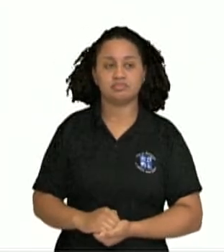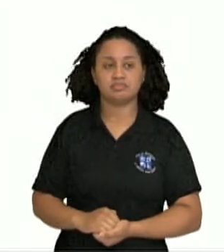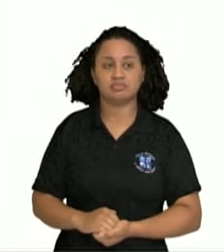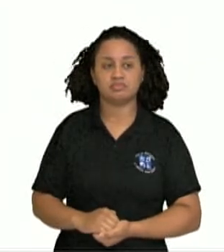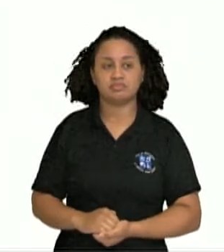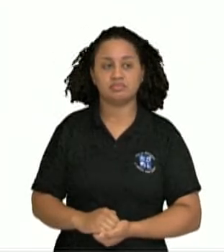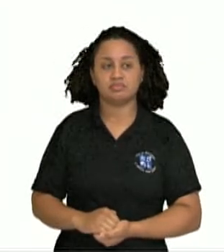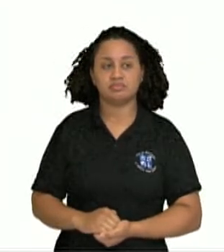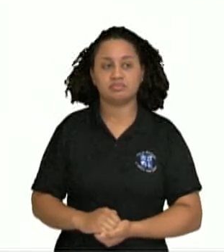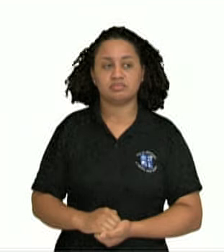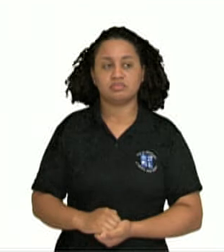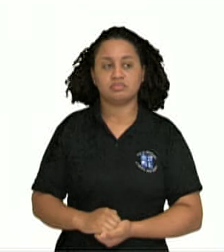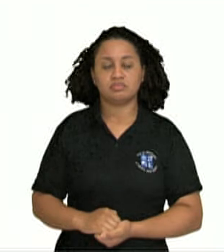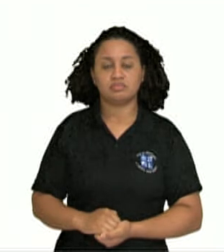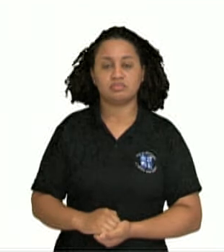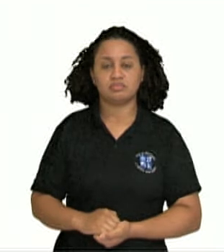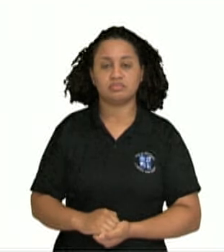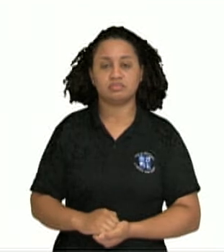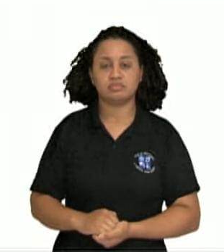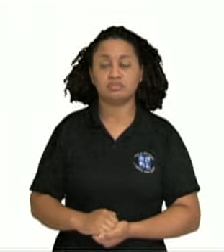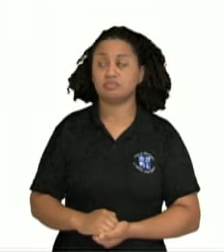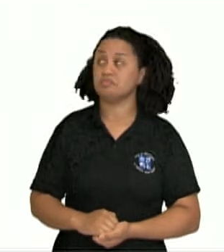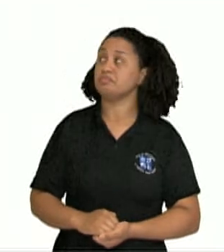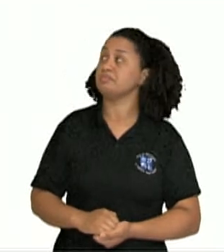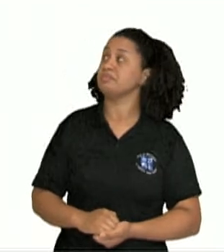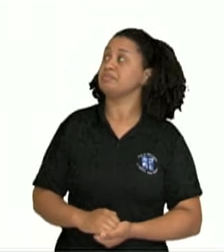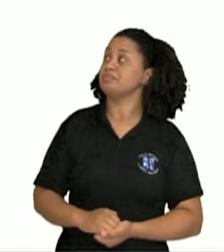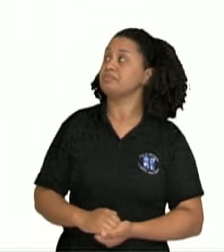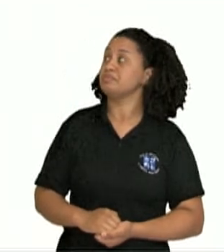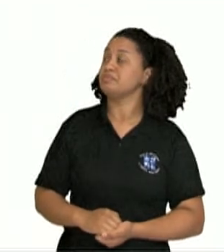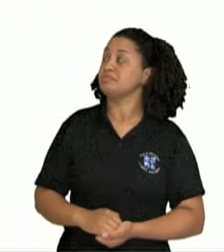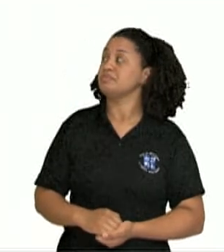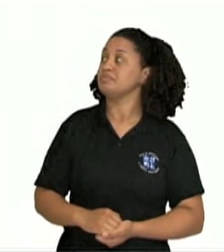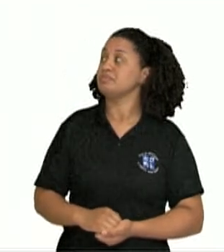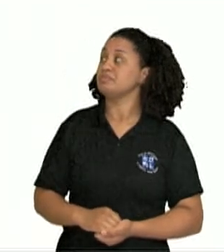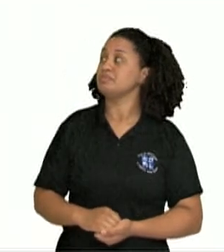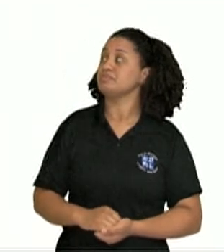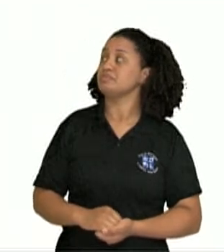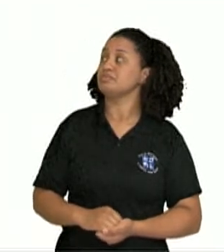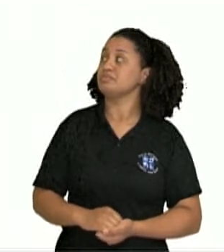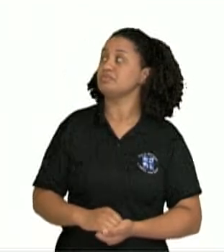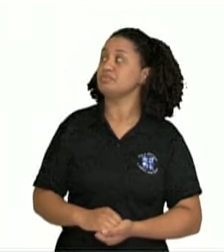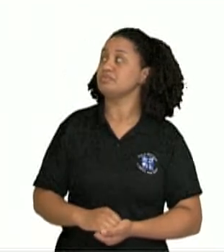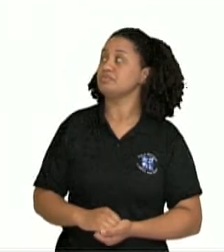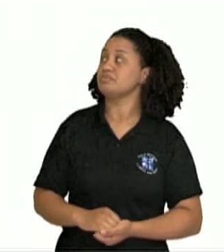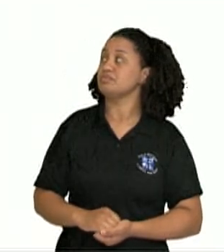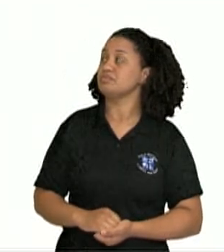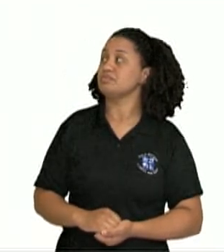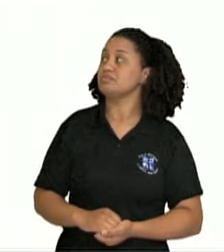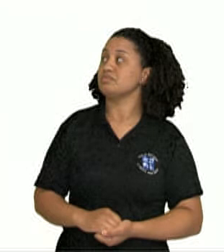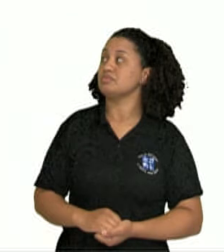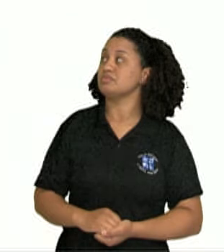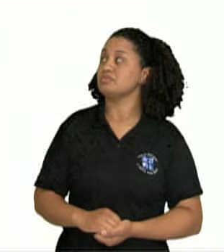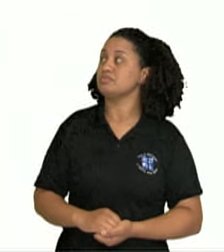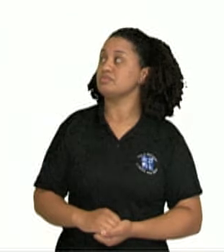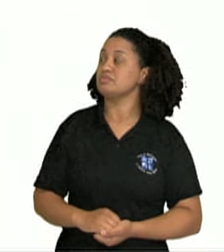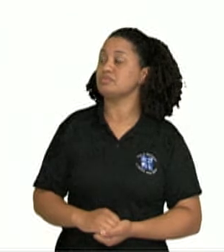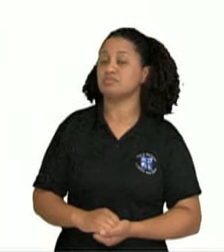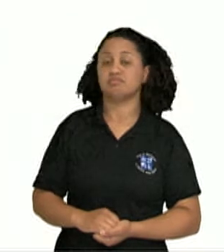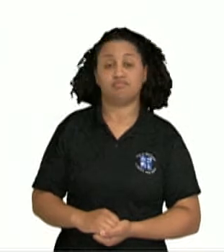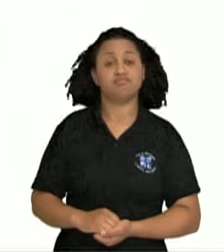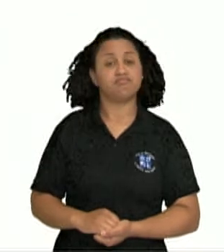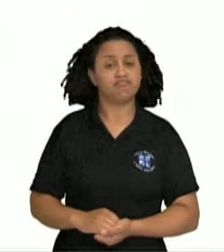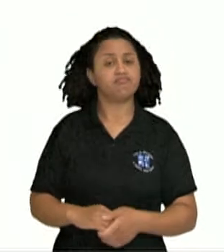deseo, porque lo has querido y porque te quiero, porque existe el vino y el amor es